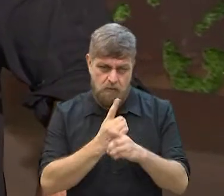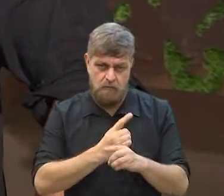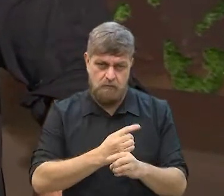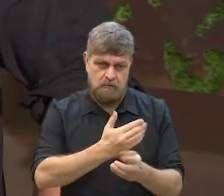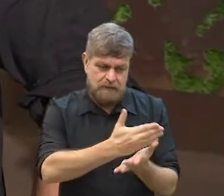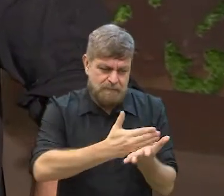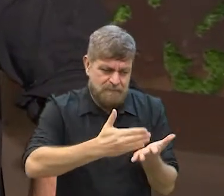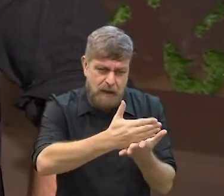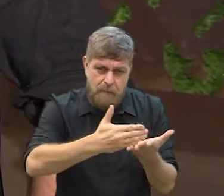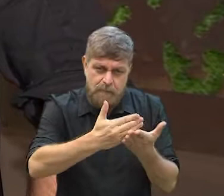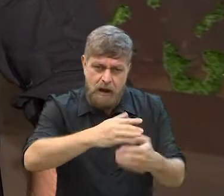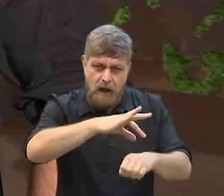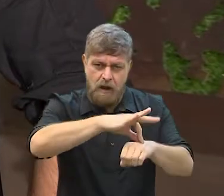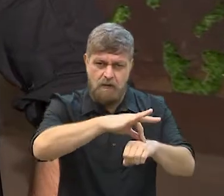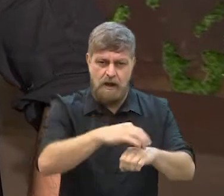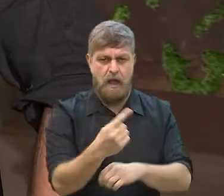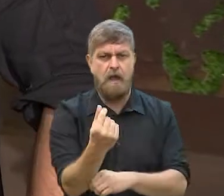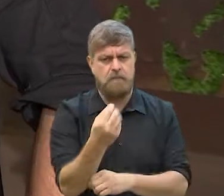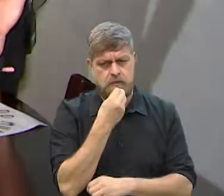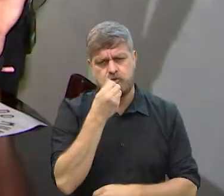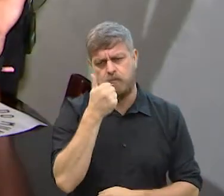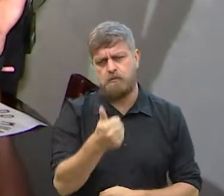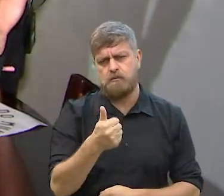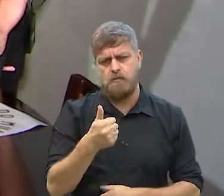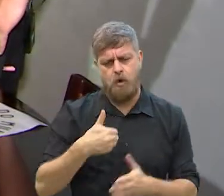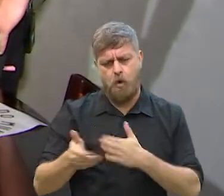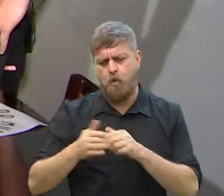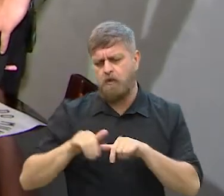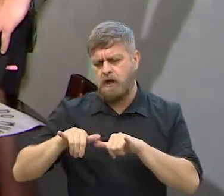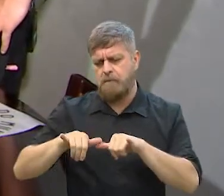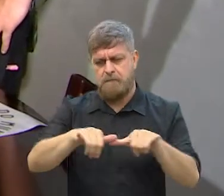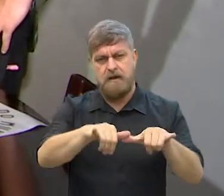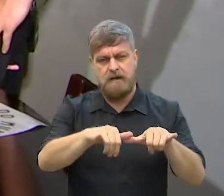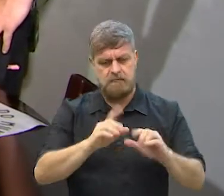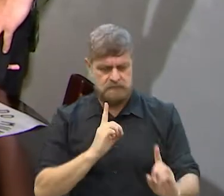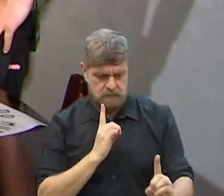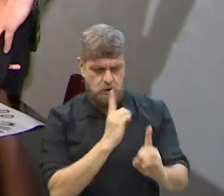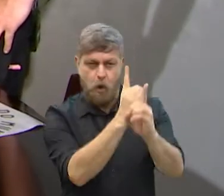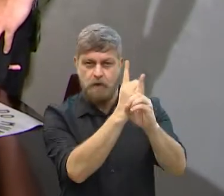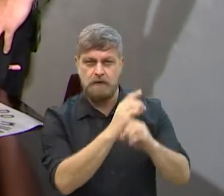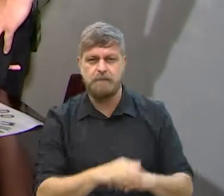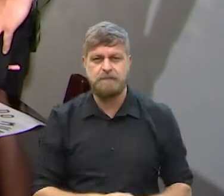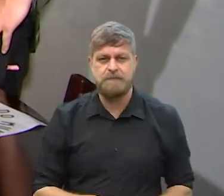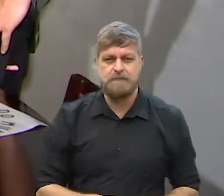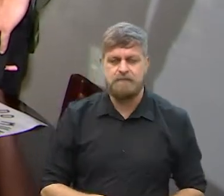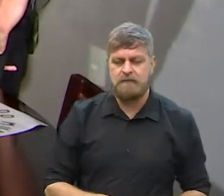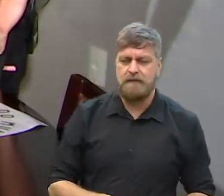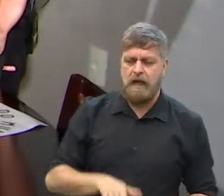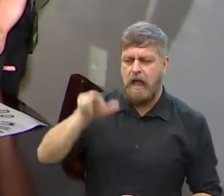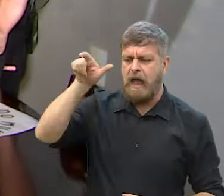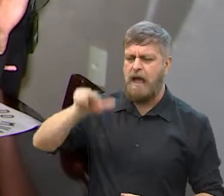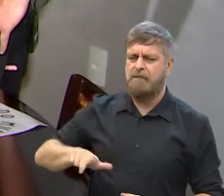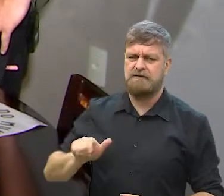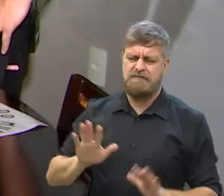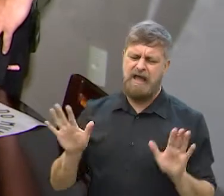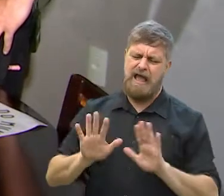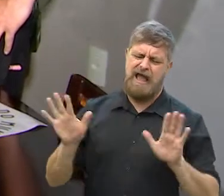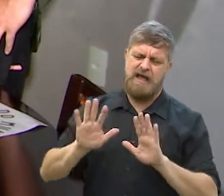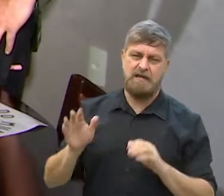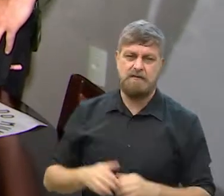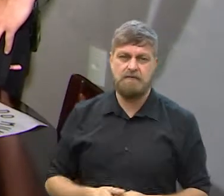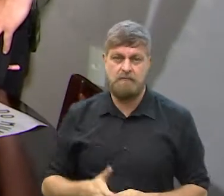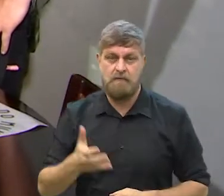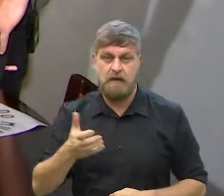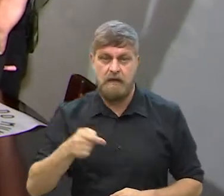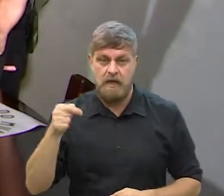cortes com bons preços em todos os mercados. Pessoal de casa, que beleza, não vou fazer esse bife, mas eu quero